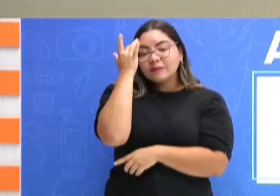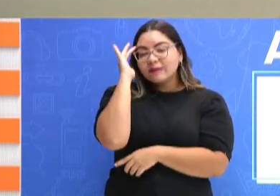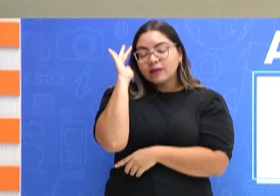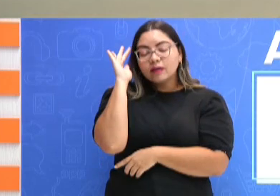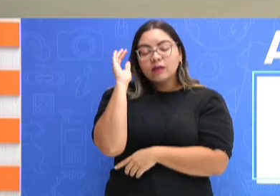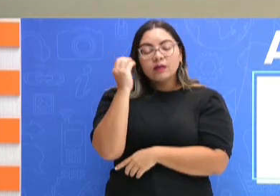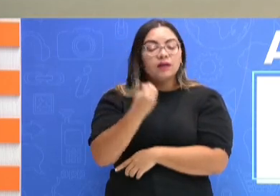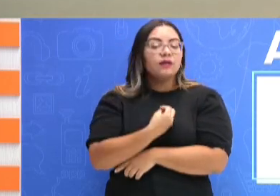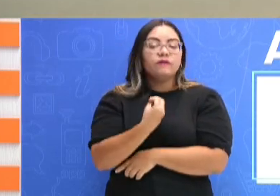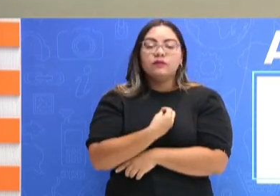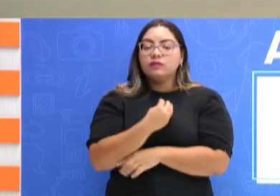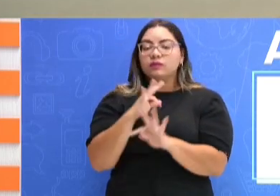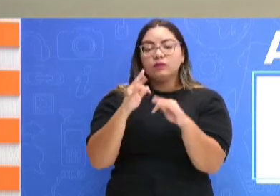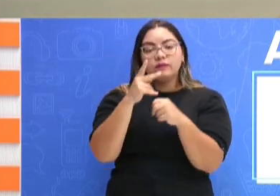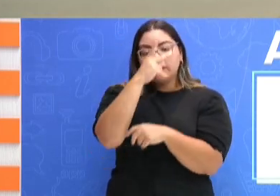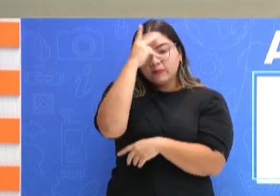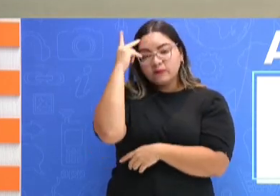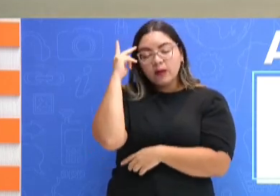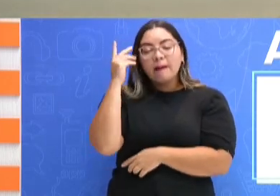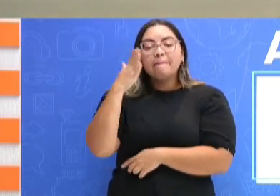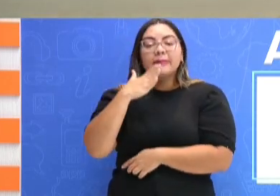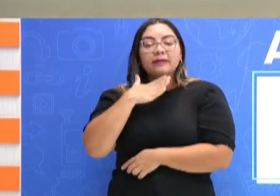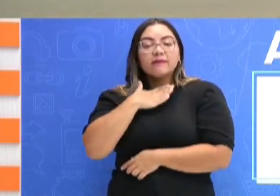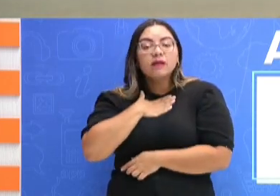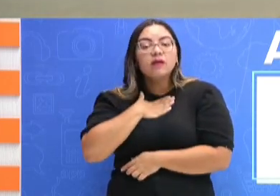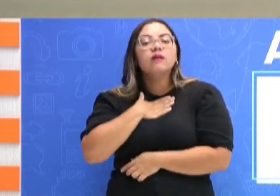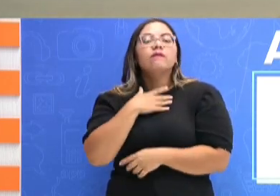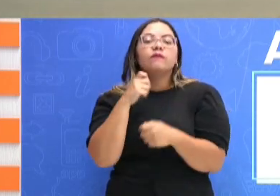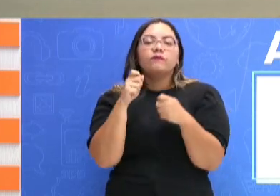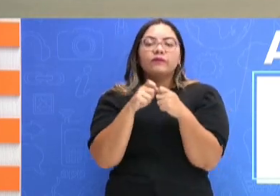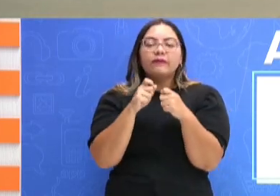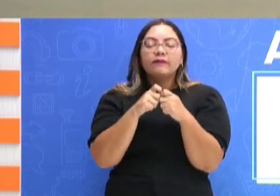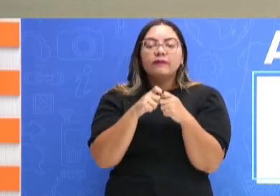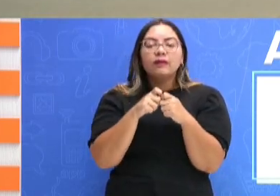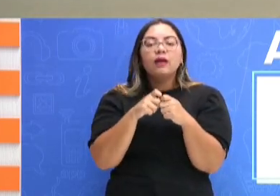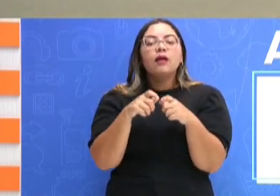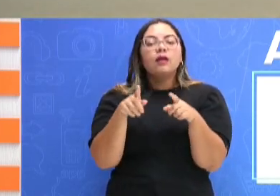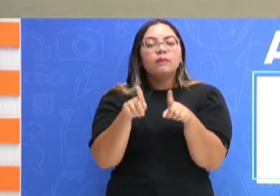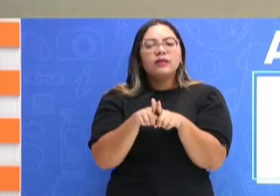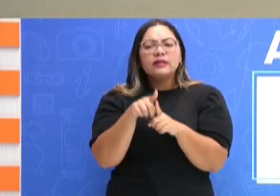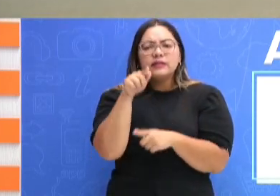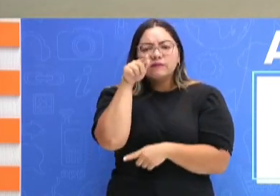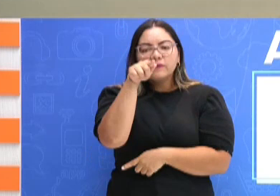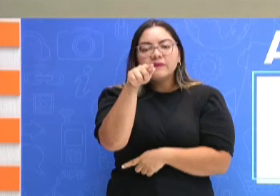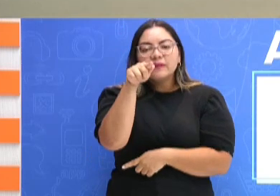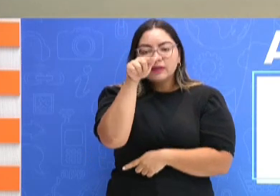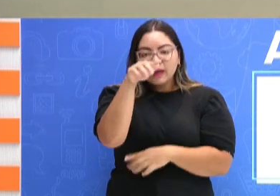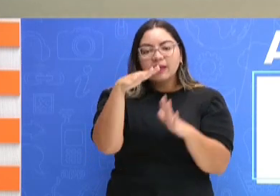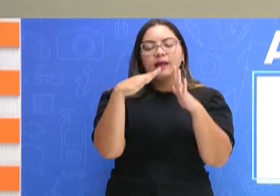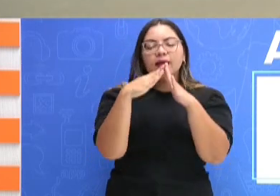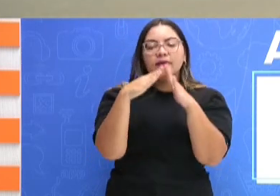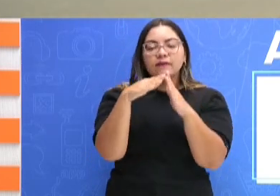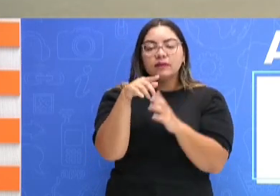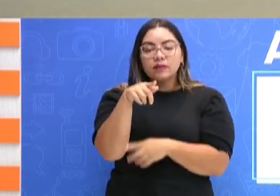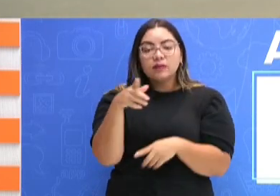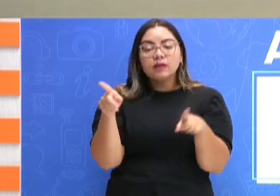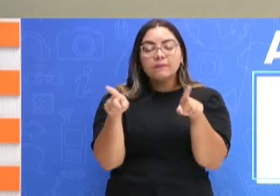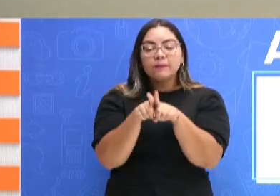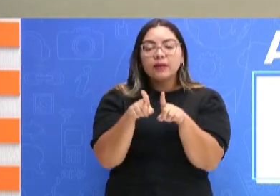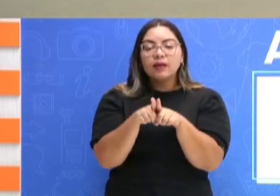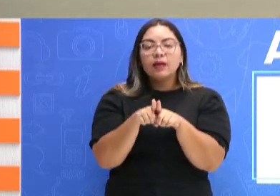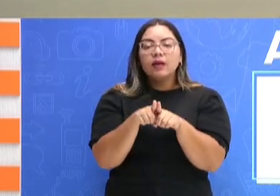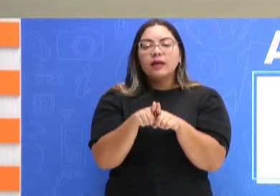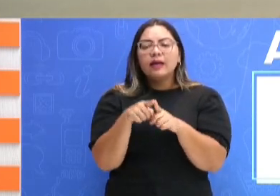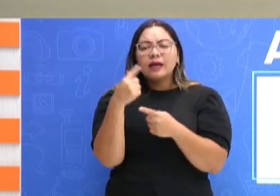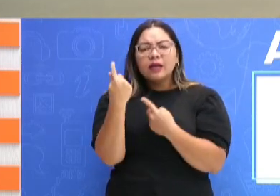todos, mas quer dizer que a minha parte será feita. E se cada um, se em vez de reclamar, se